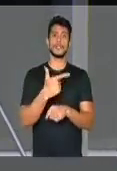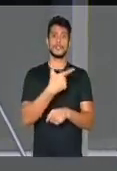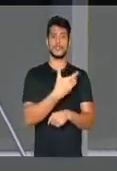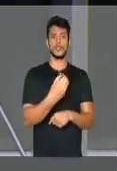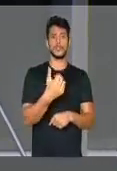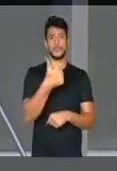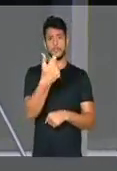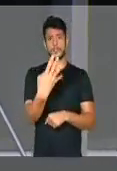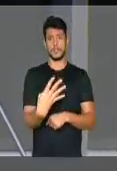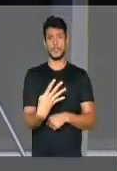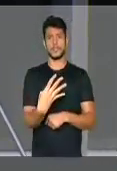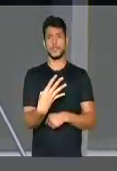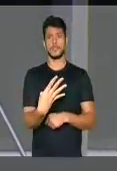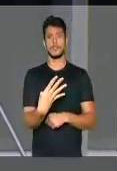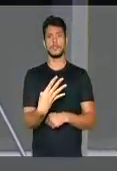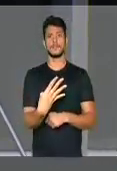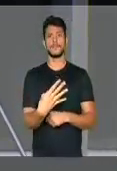e